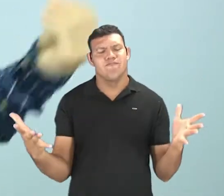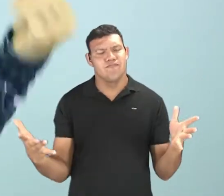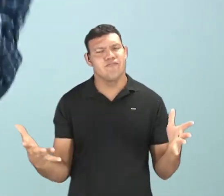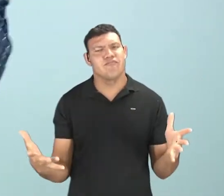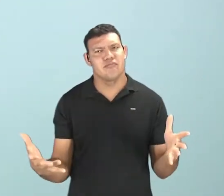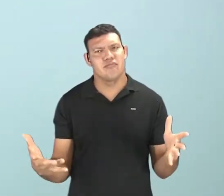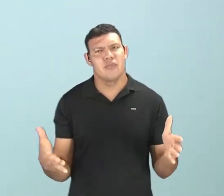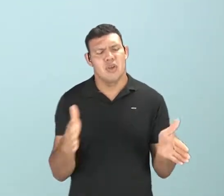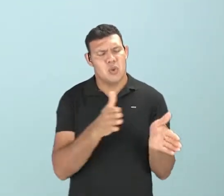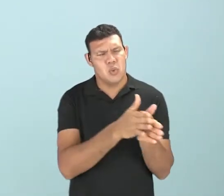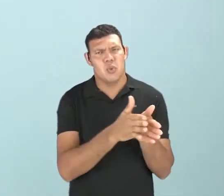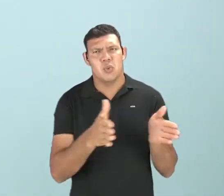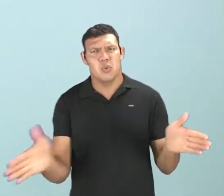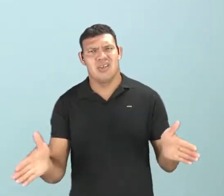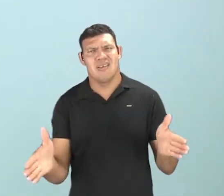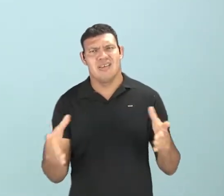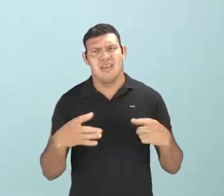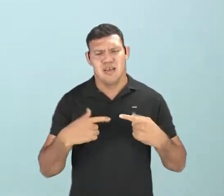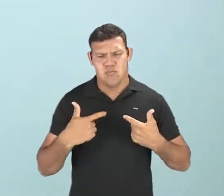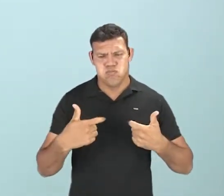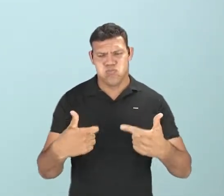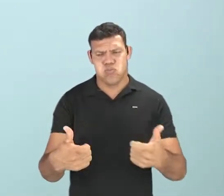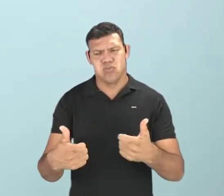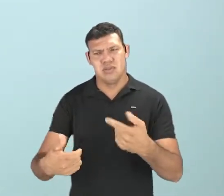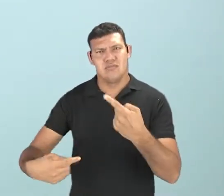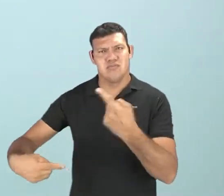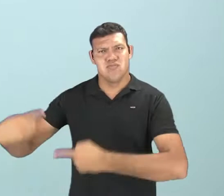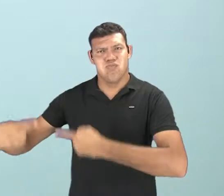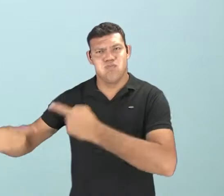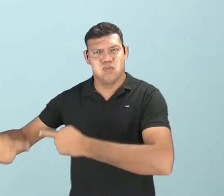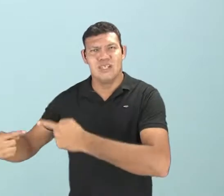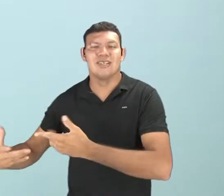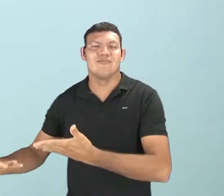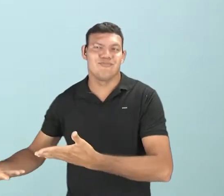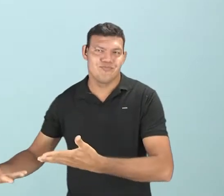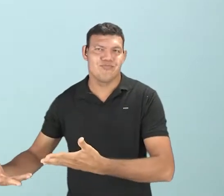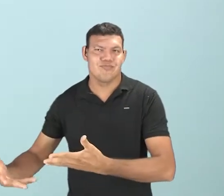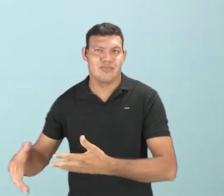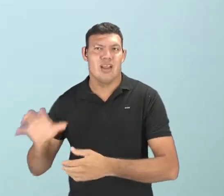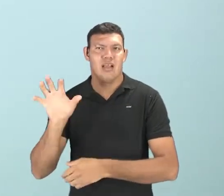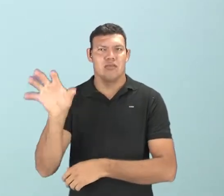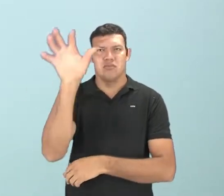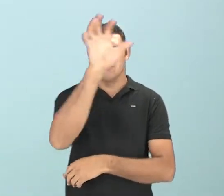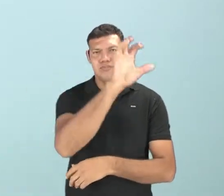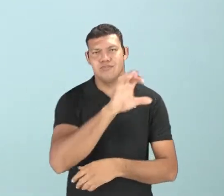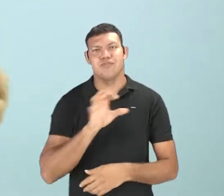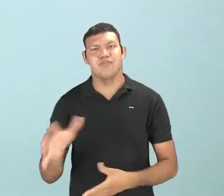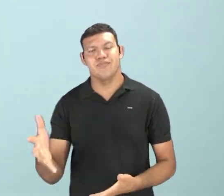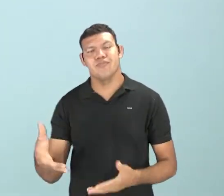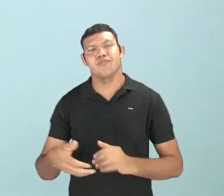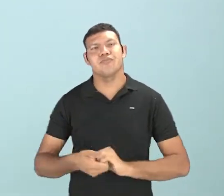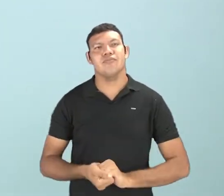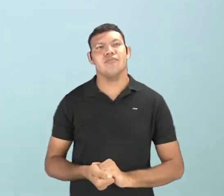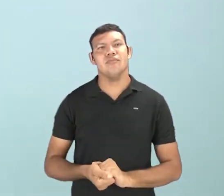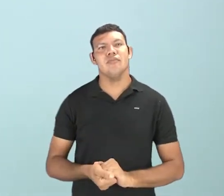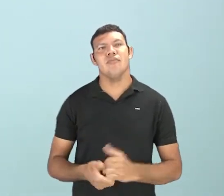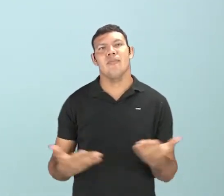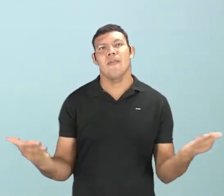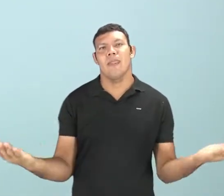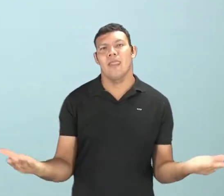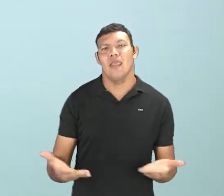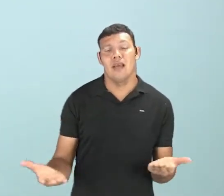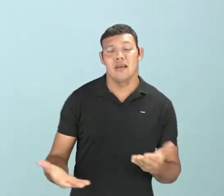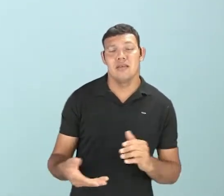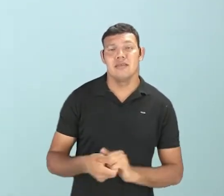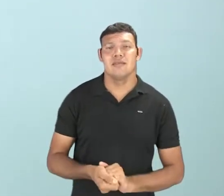desde o período da Guerra Fria, queridos, por conta das influências dessa região, tá bom? As reformas, comentei lá